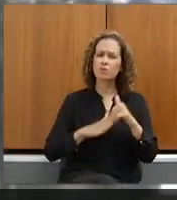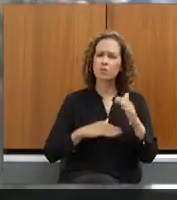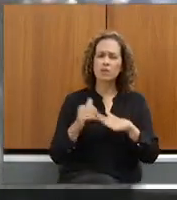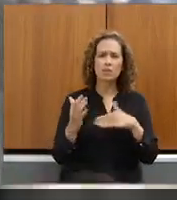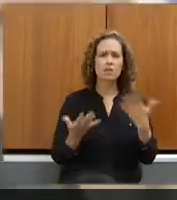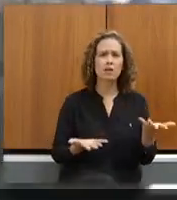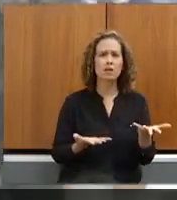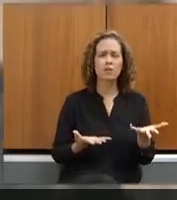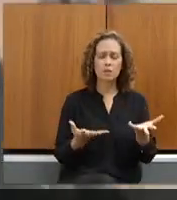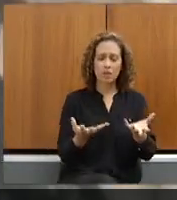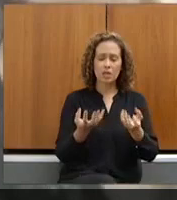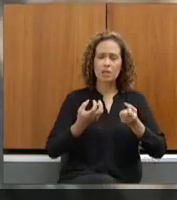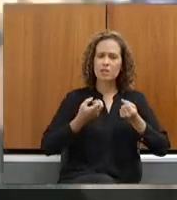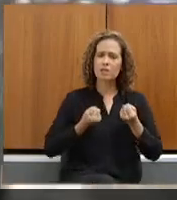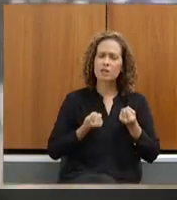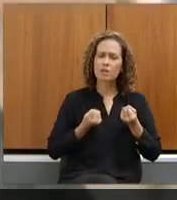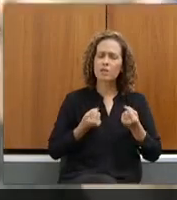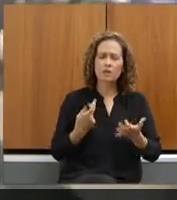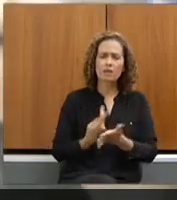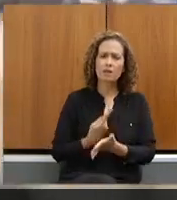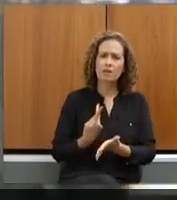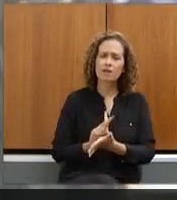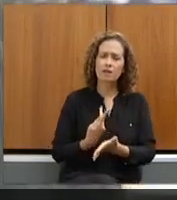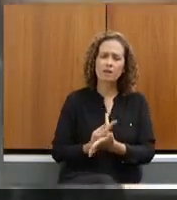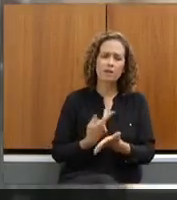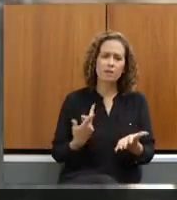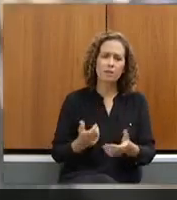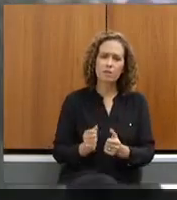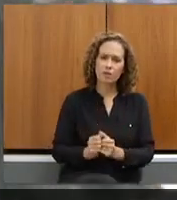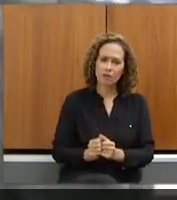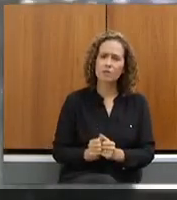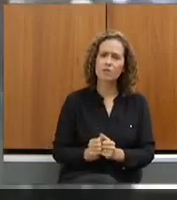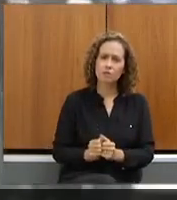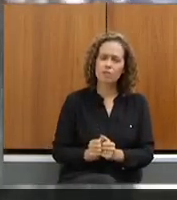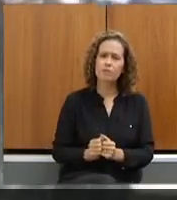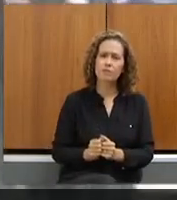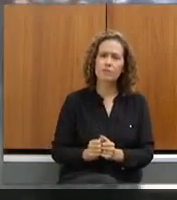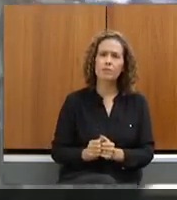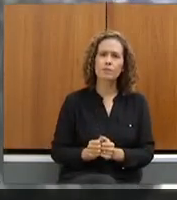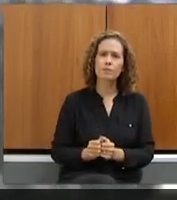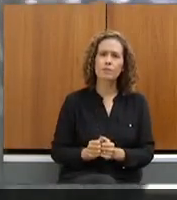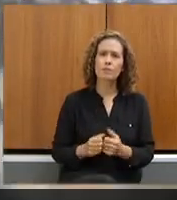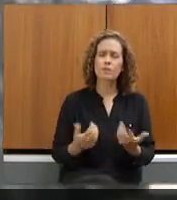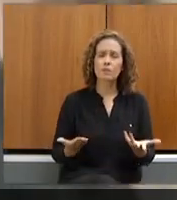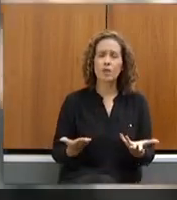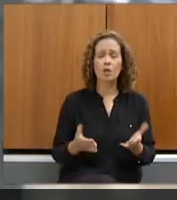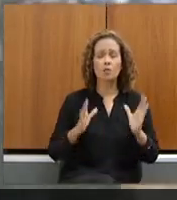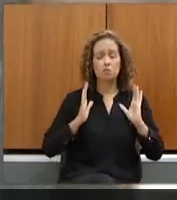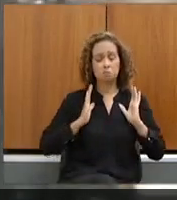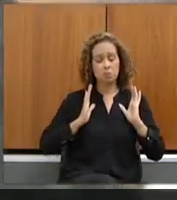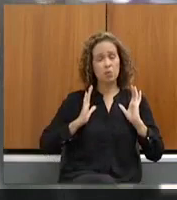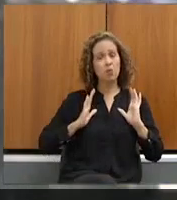e se apropriar de forma de apropriação quiser muito